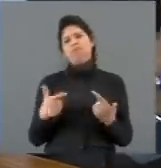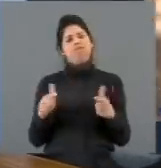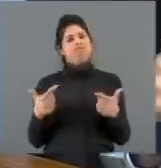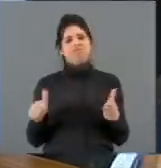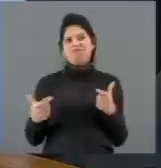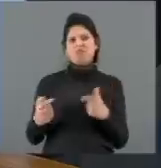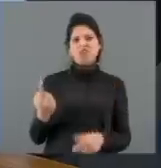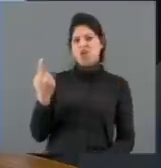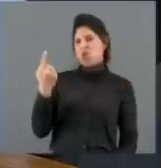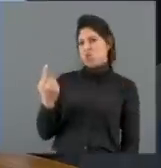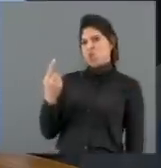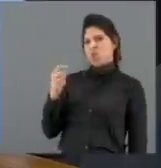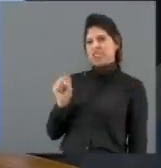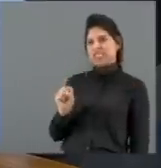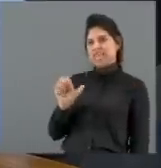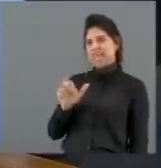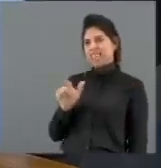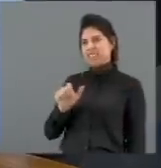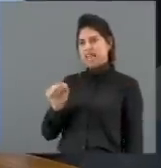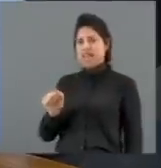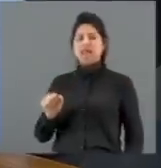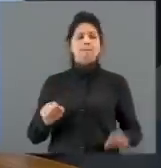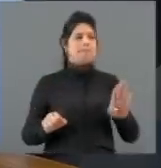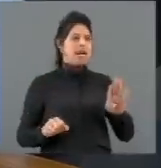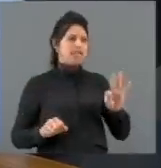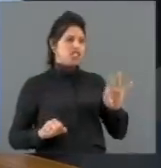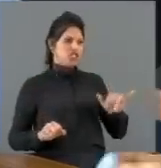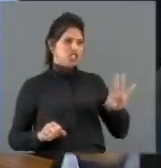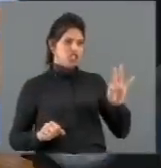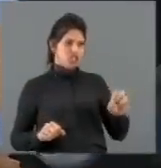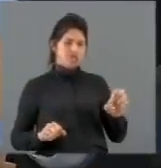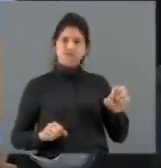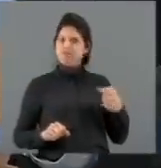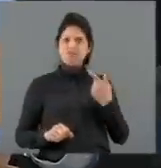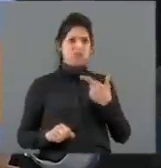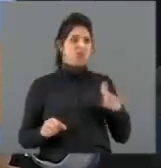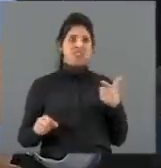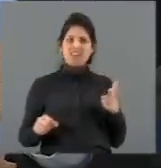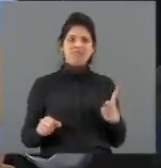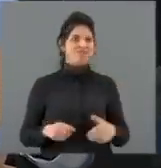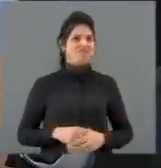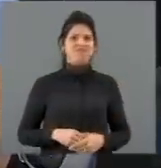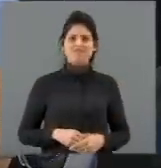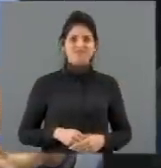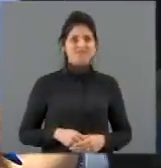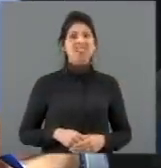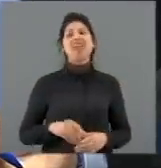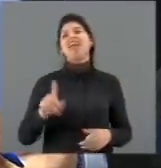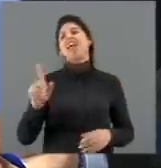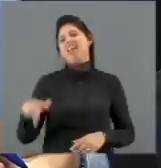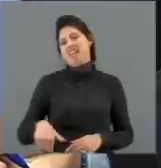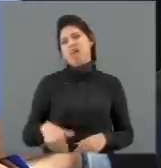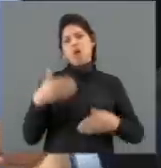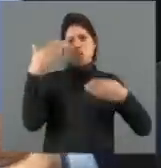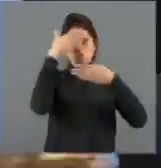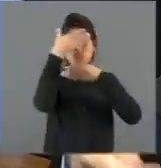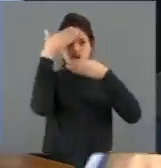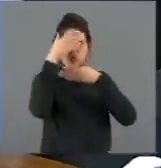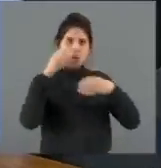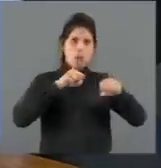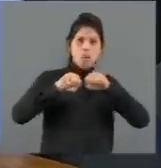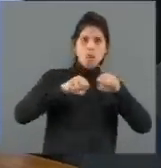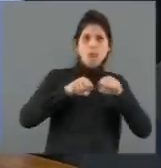um César Batista. Um terrorista, esse sim,